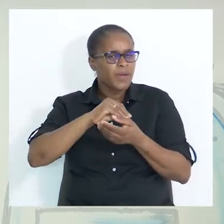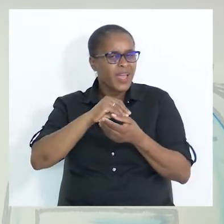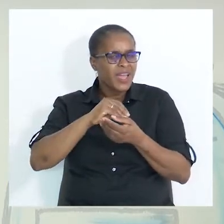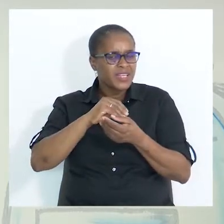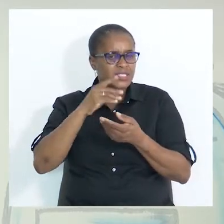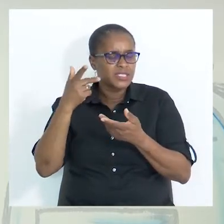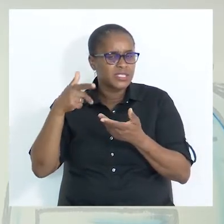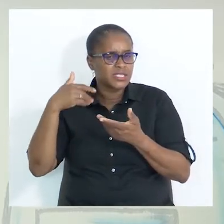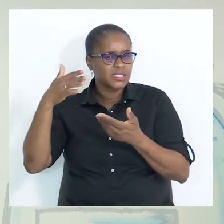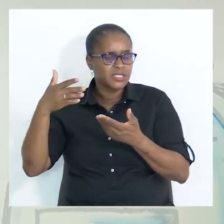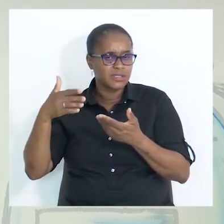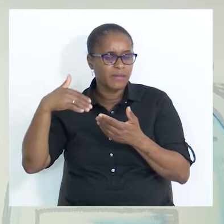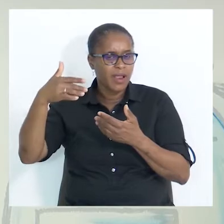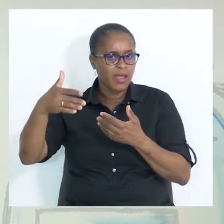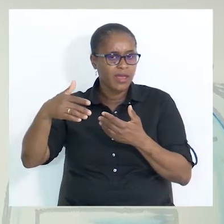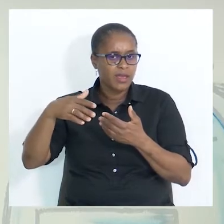muito mais